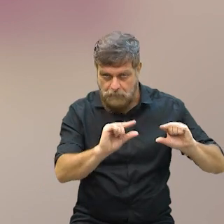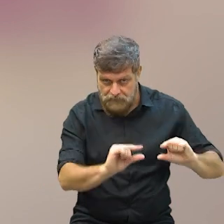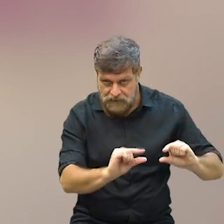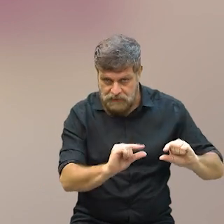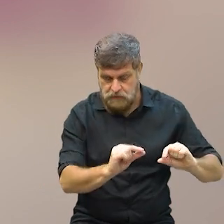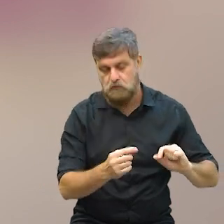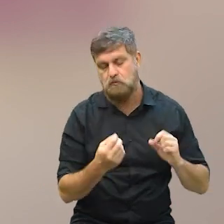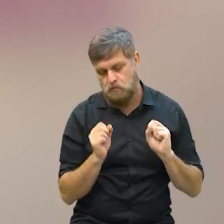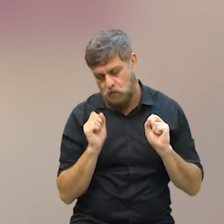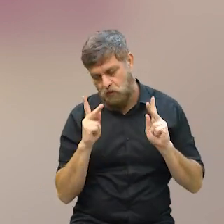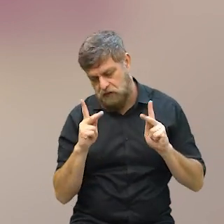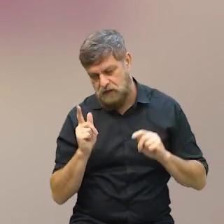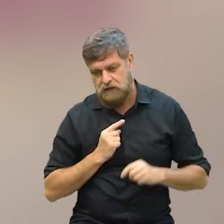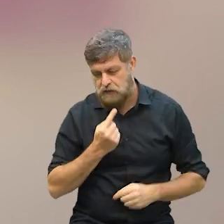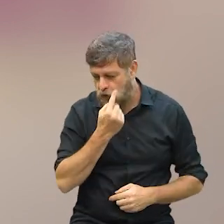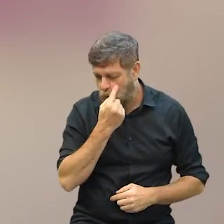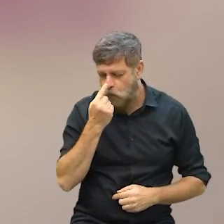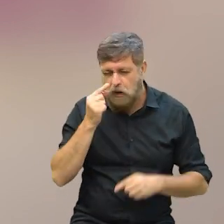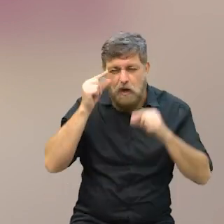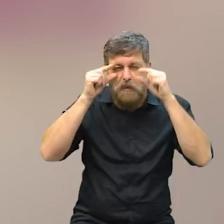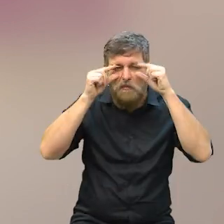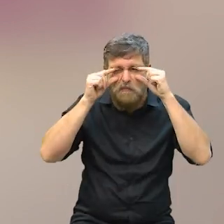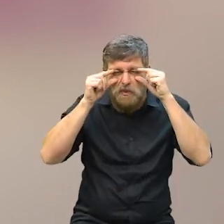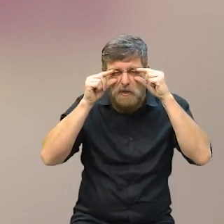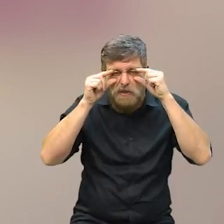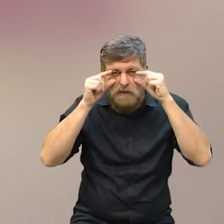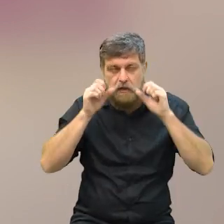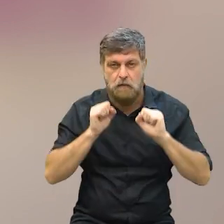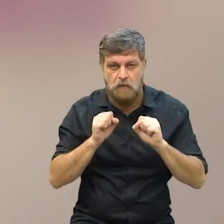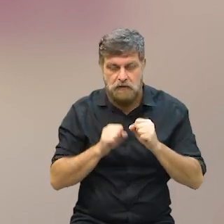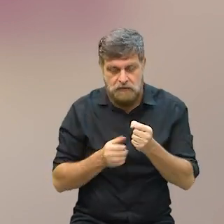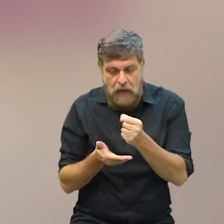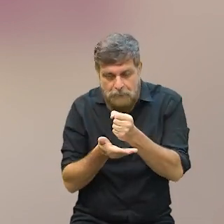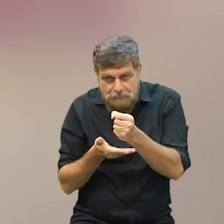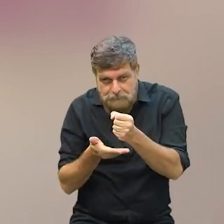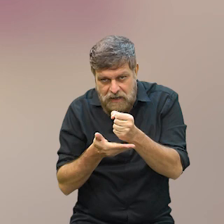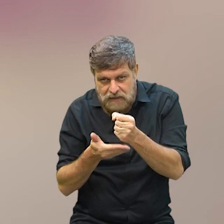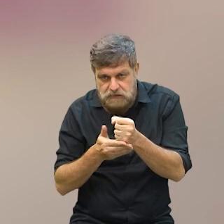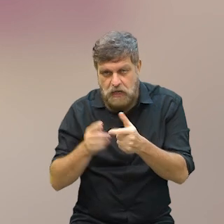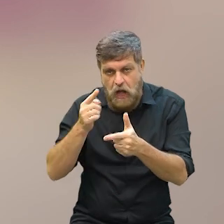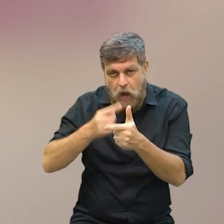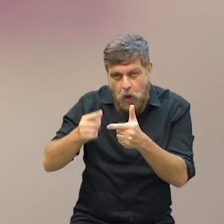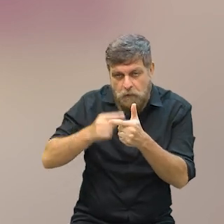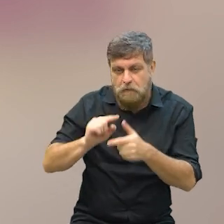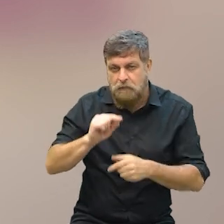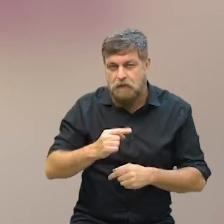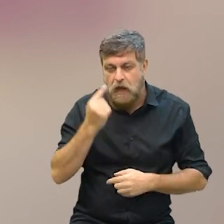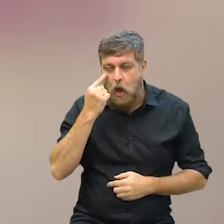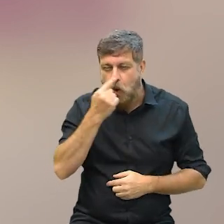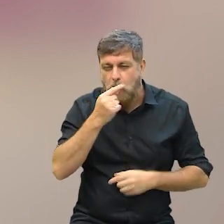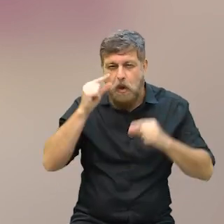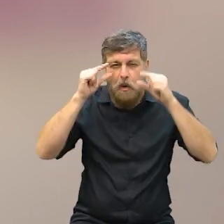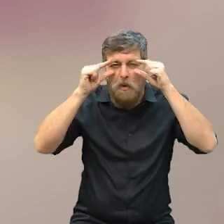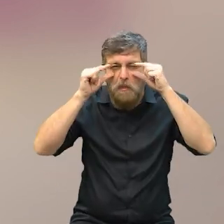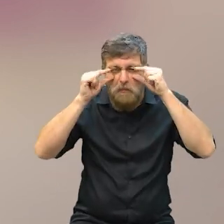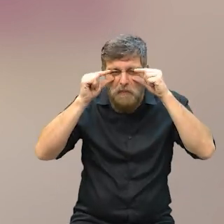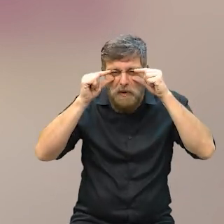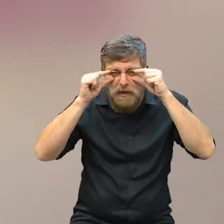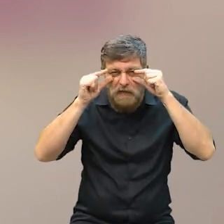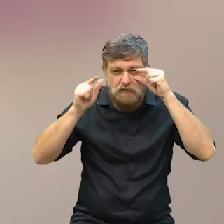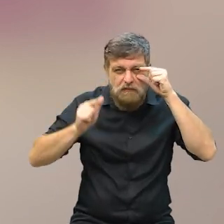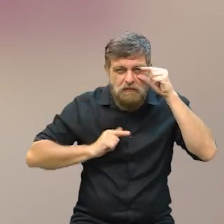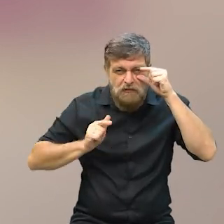maioria das crianças tem os olhos hipermétropes, mas são as hipermetropias baixas. O problema da hipermetropia é quando tem